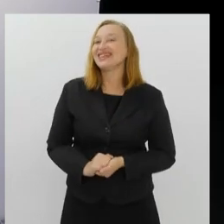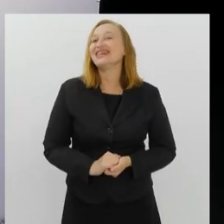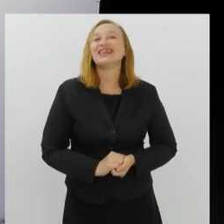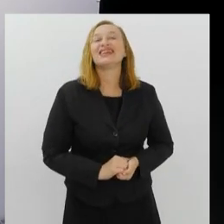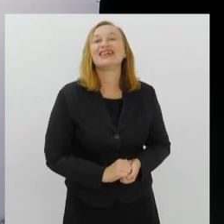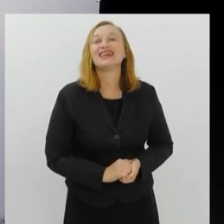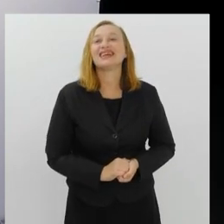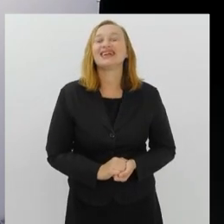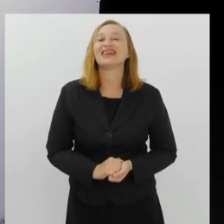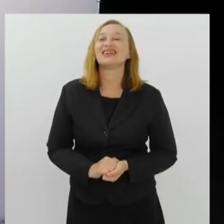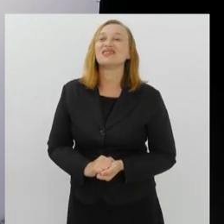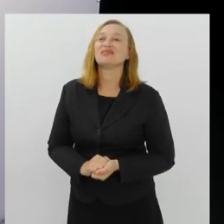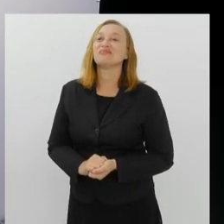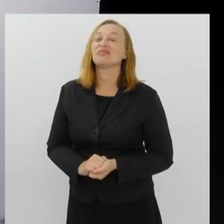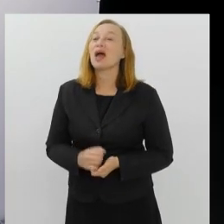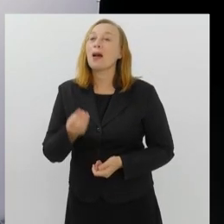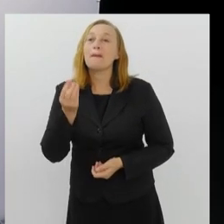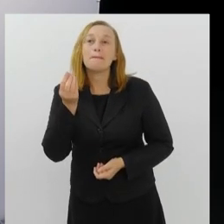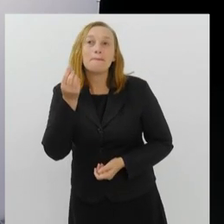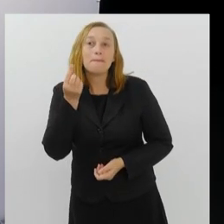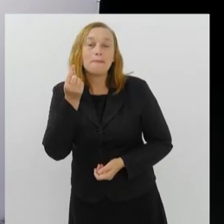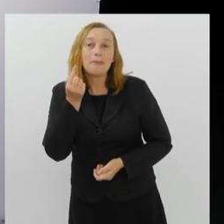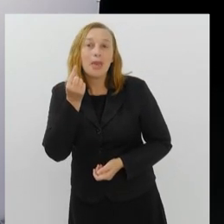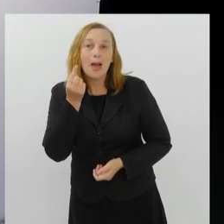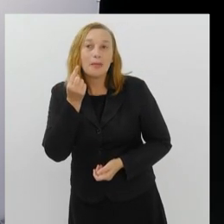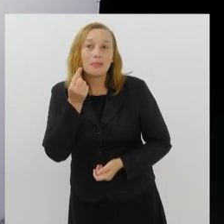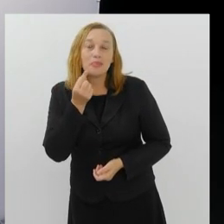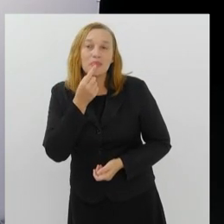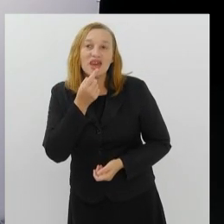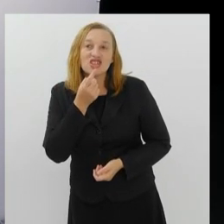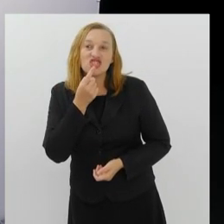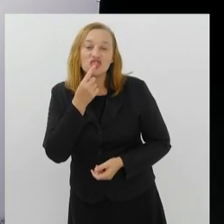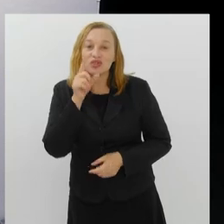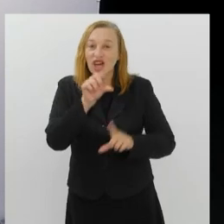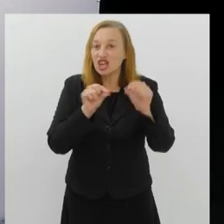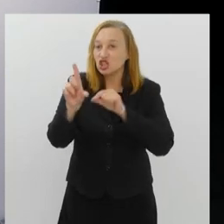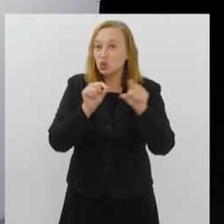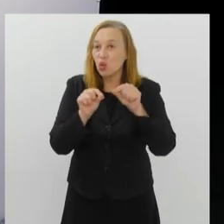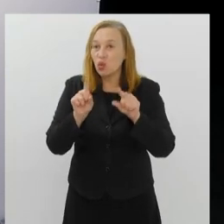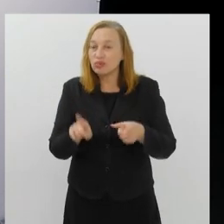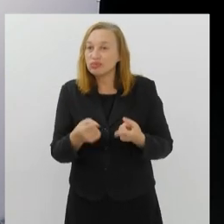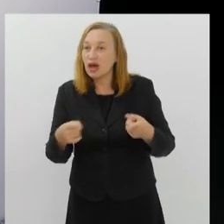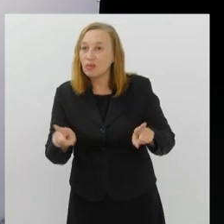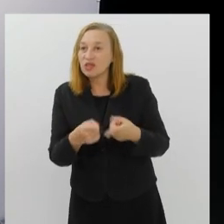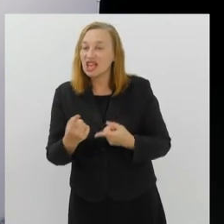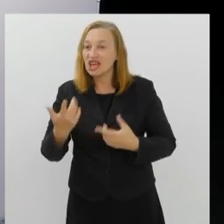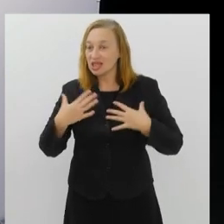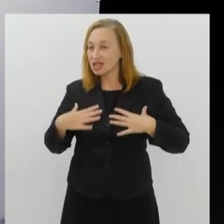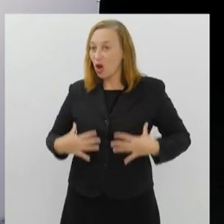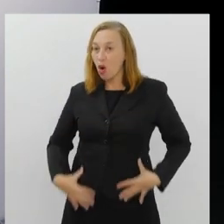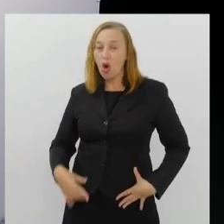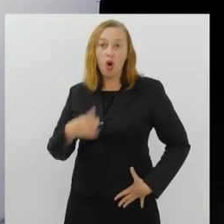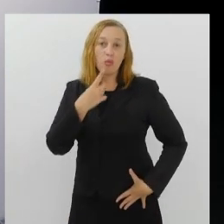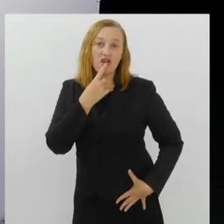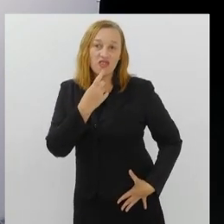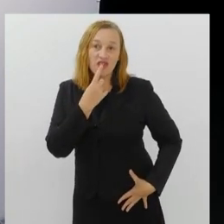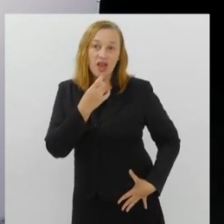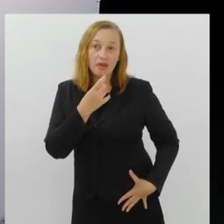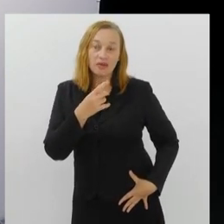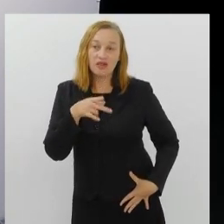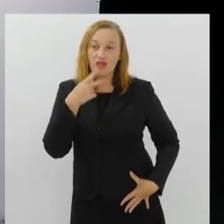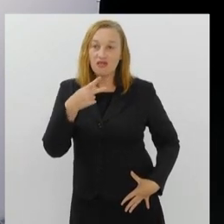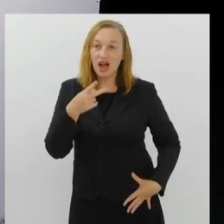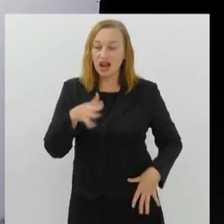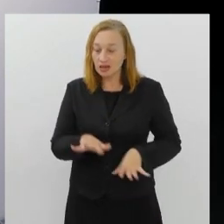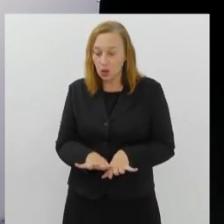ali. Pertinho da escolha do nosso hino. Essa roupa vermelha, todo mundo fala muito dela, que é aquela minha